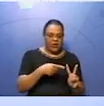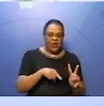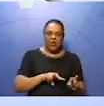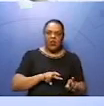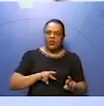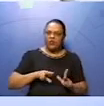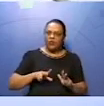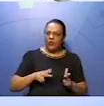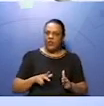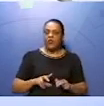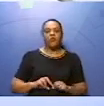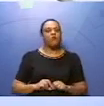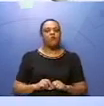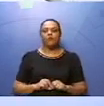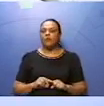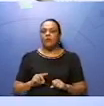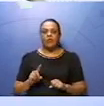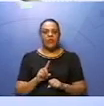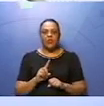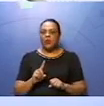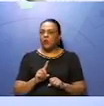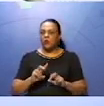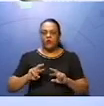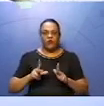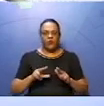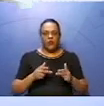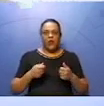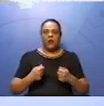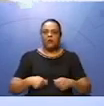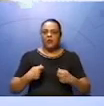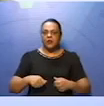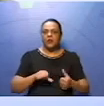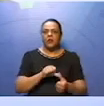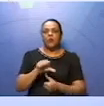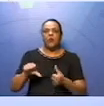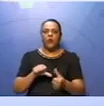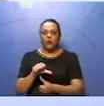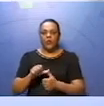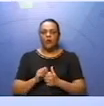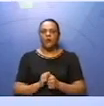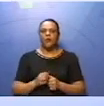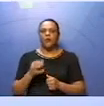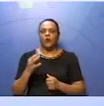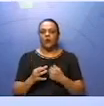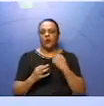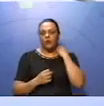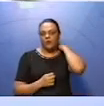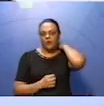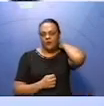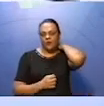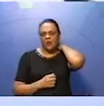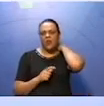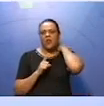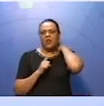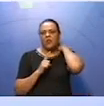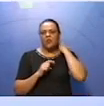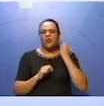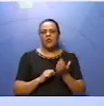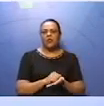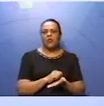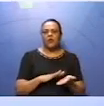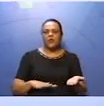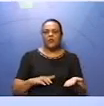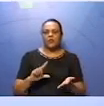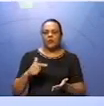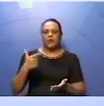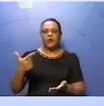tem essa propriedade. Aí tem que fazer a conta, certo? Se eu não me engano, vai ter um exemplo aqui depois com base